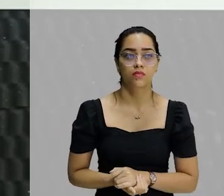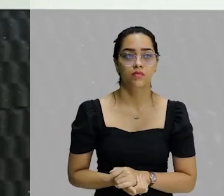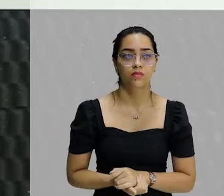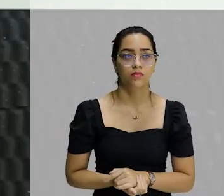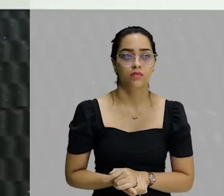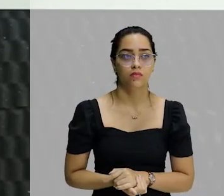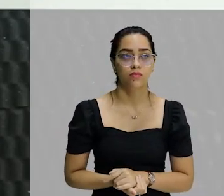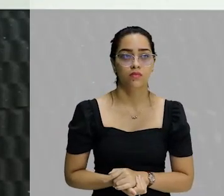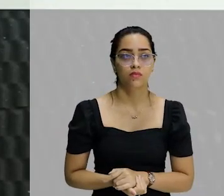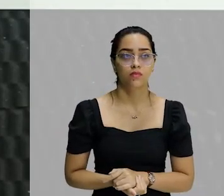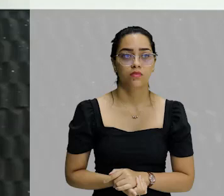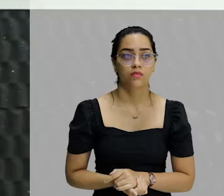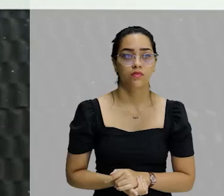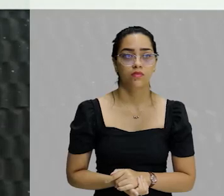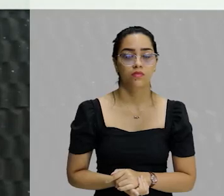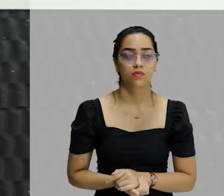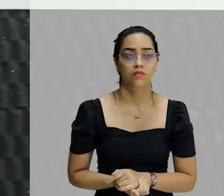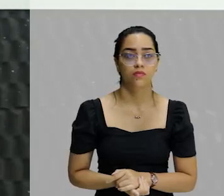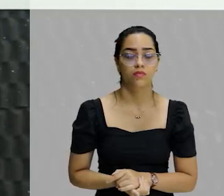quadrado.